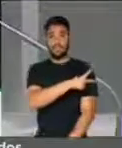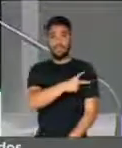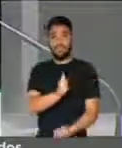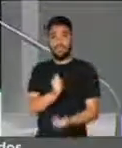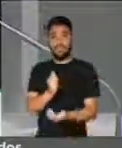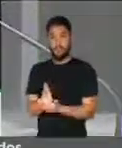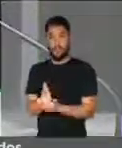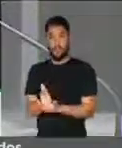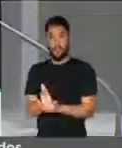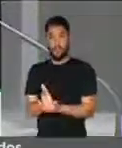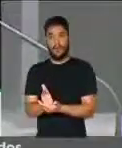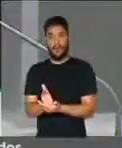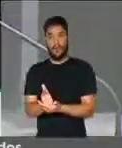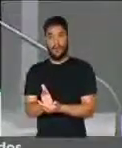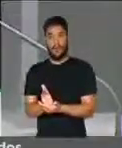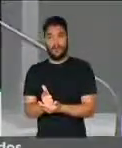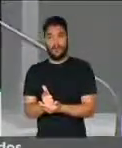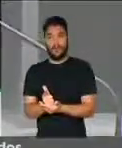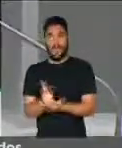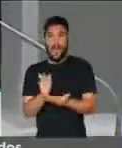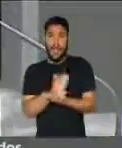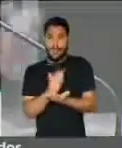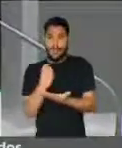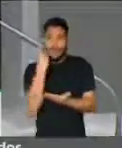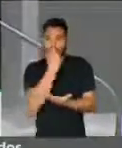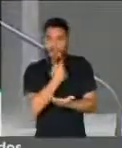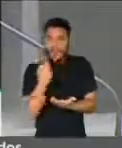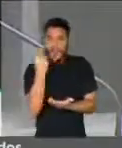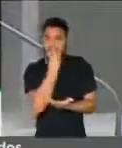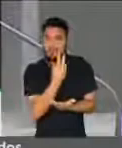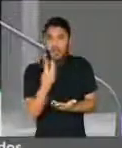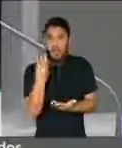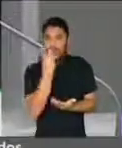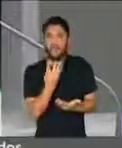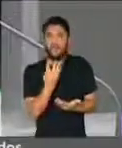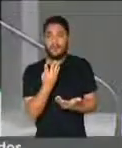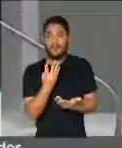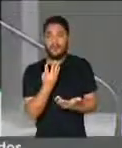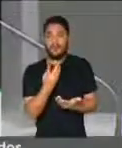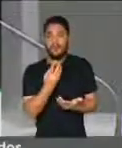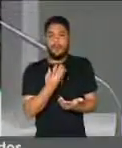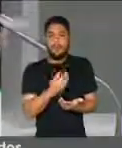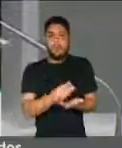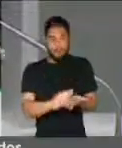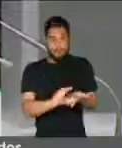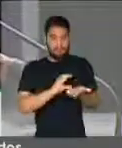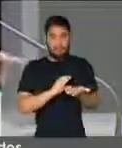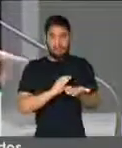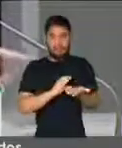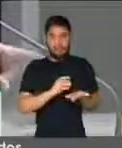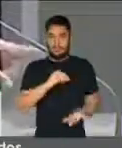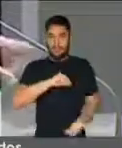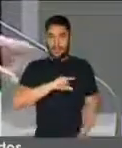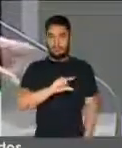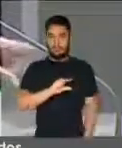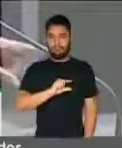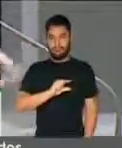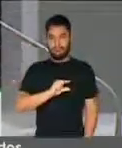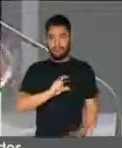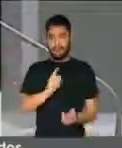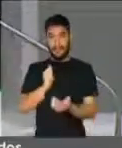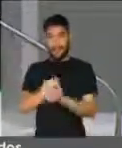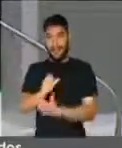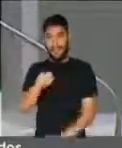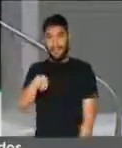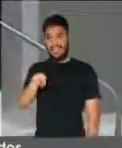contratá-lo apenas por algumas horas, o suficiente para pagar a sua contribuição